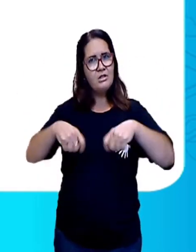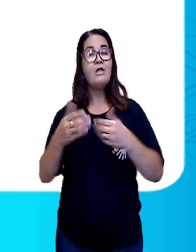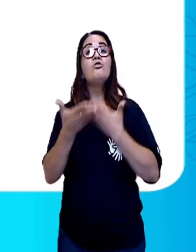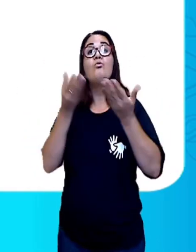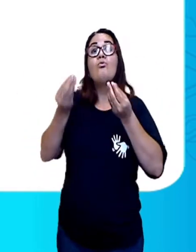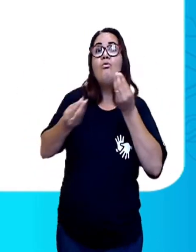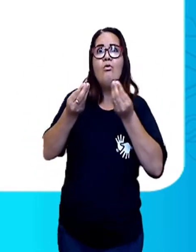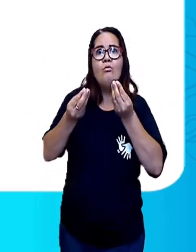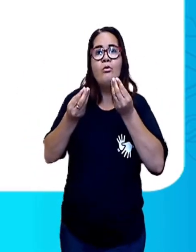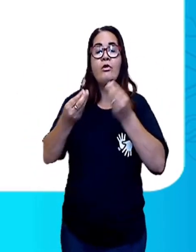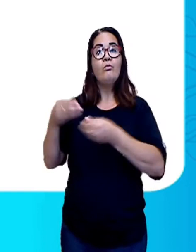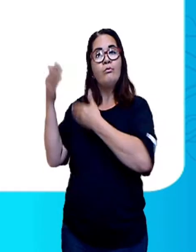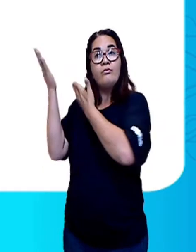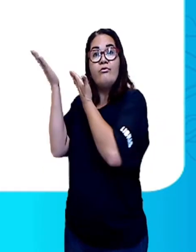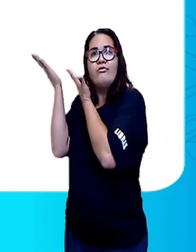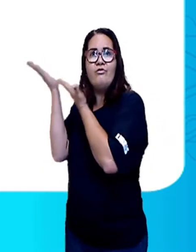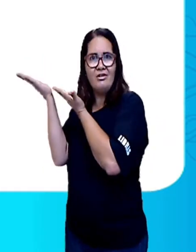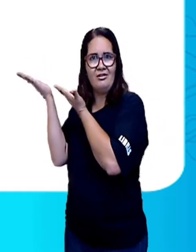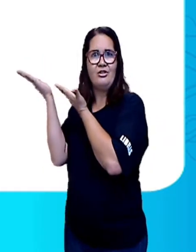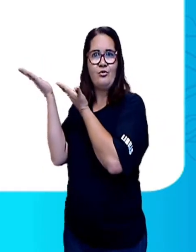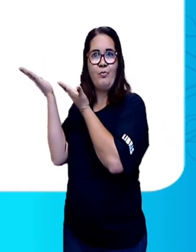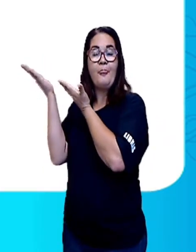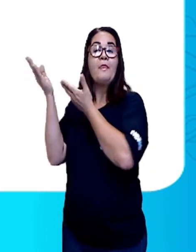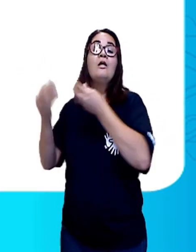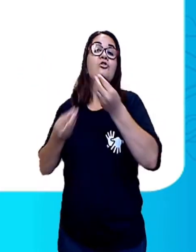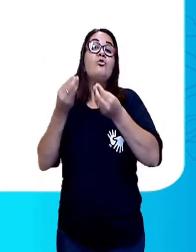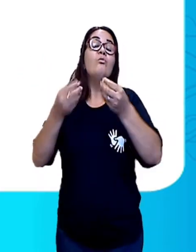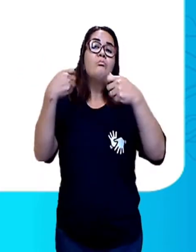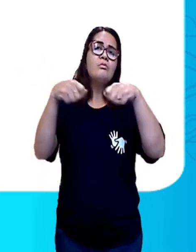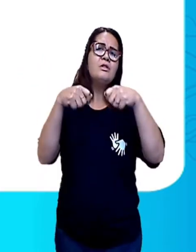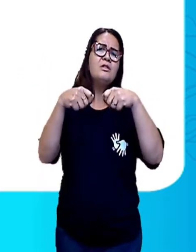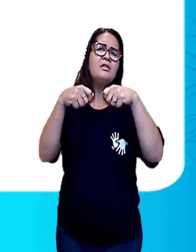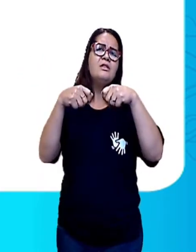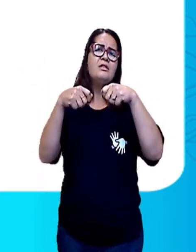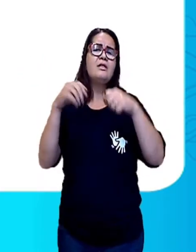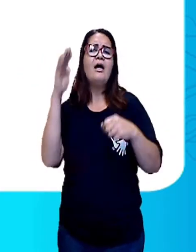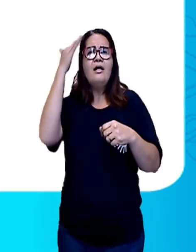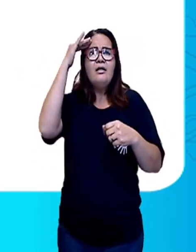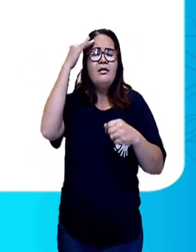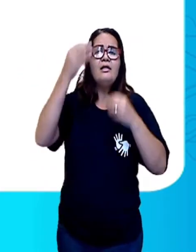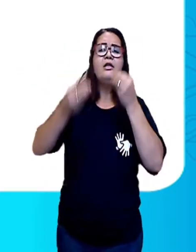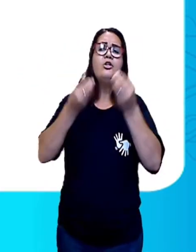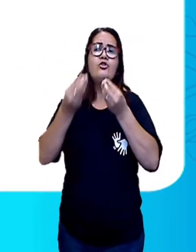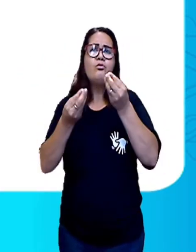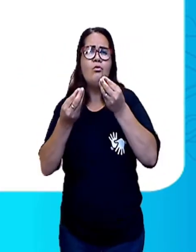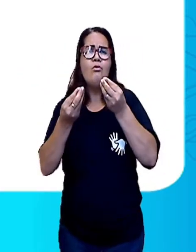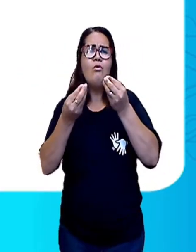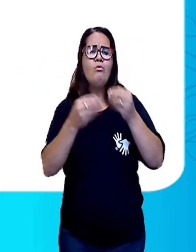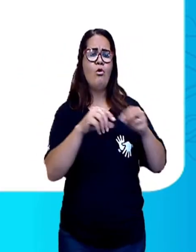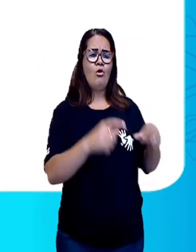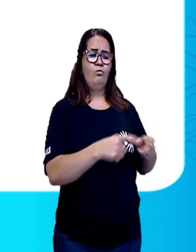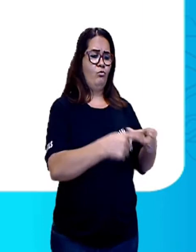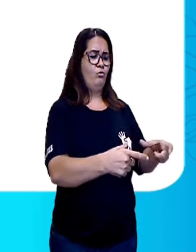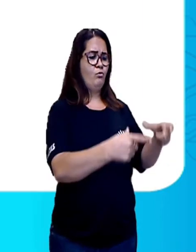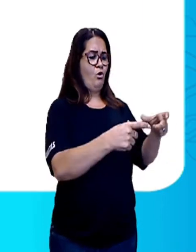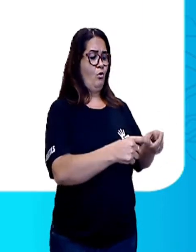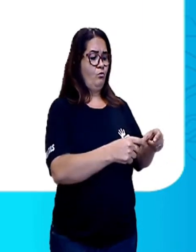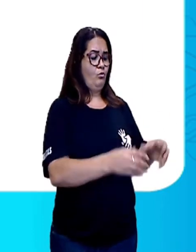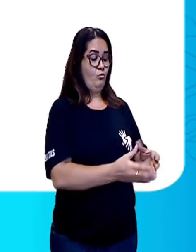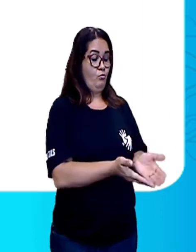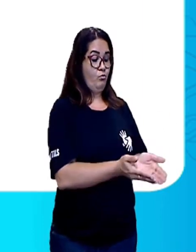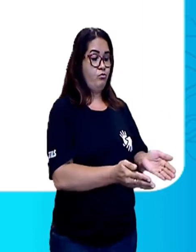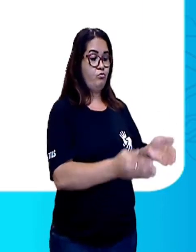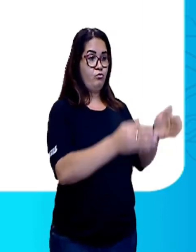o volume no interior de um recipiente. E a principal unidade de medida de capacidade é o